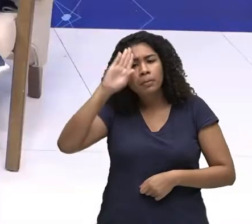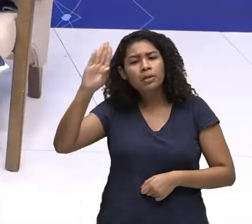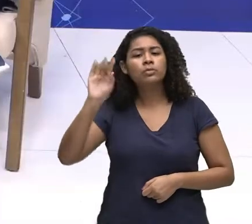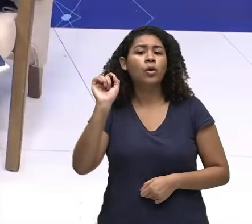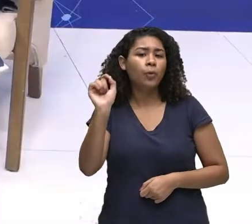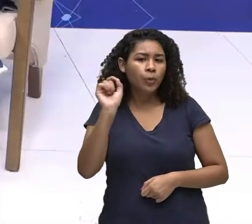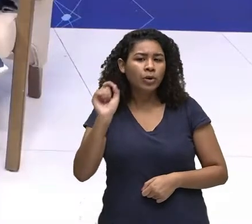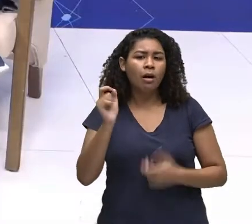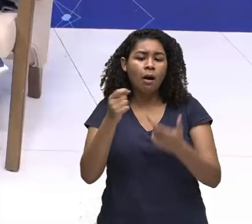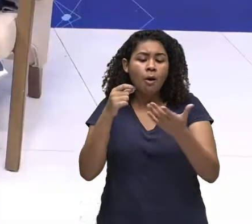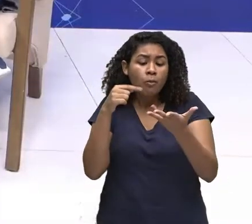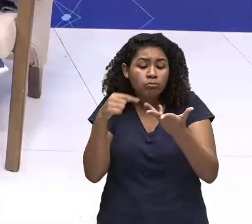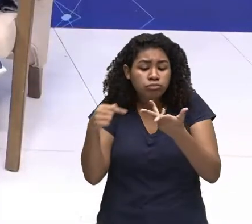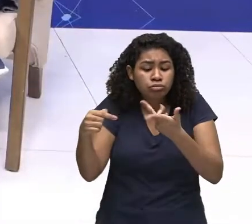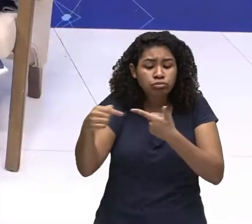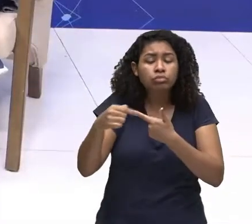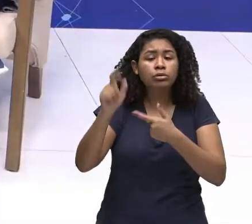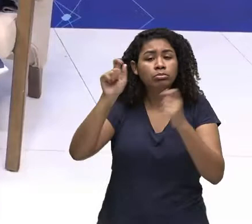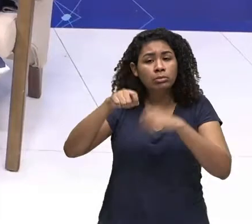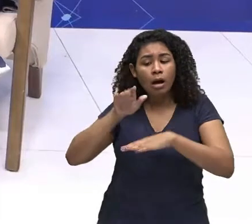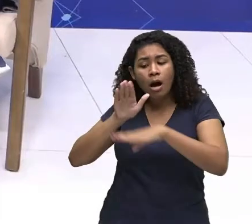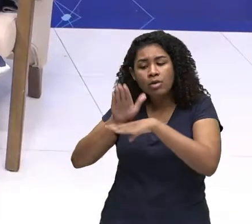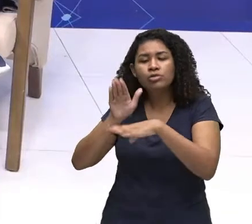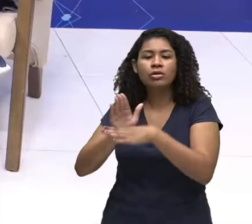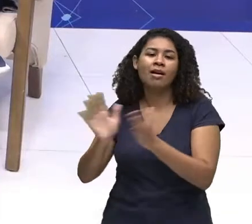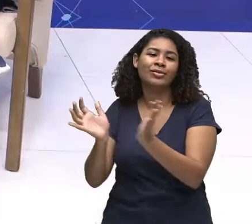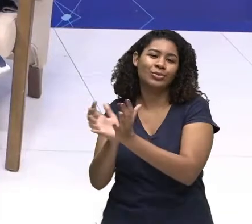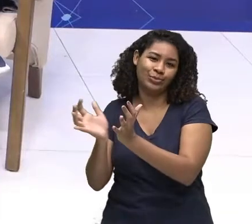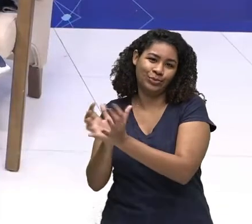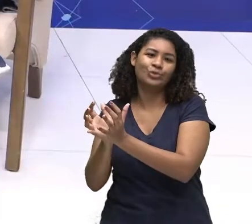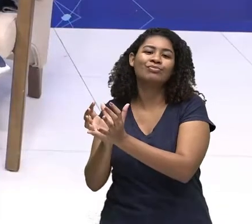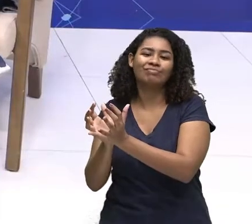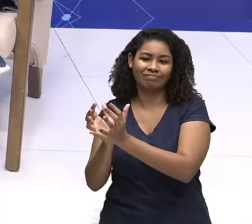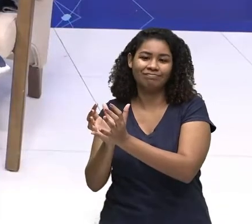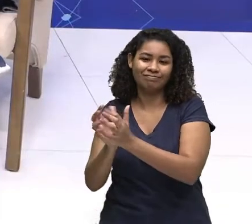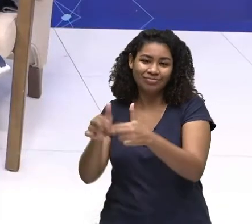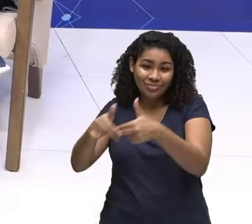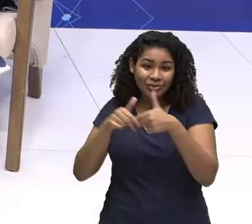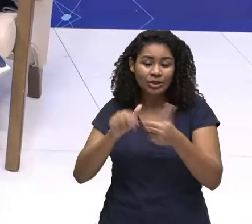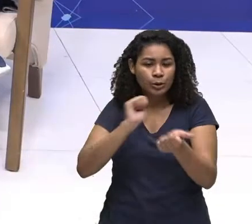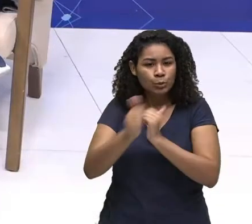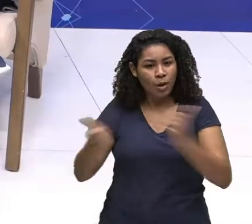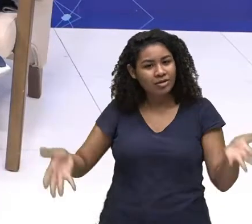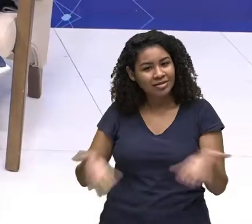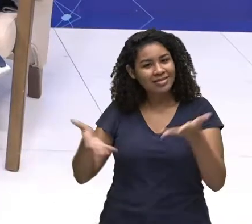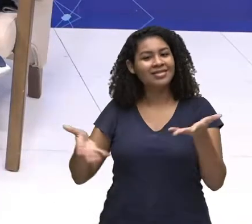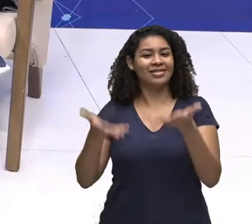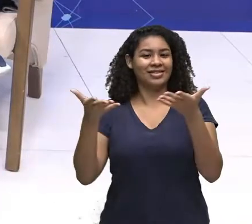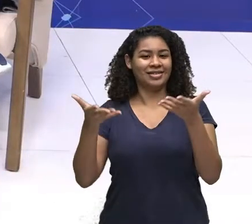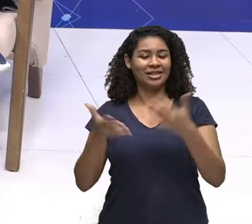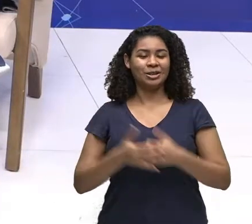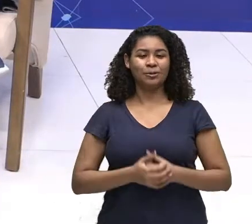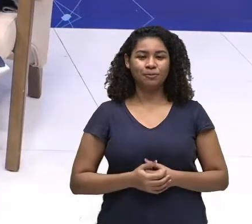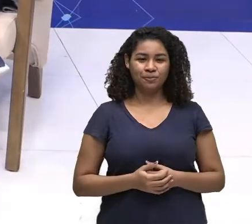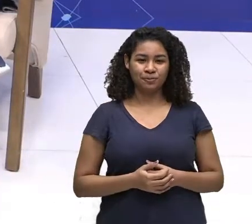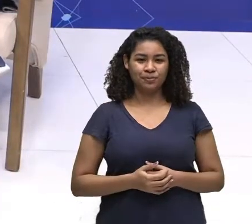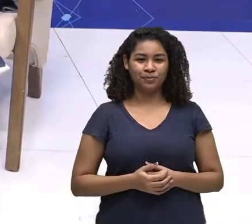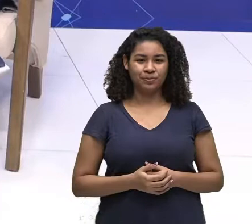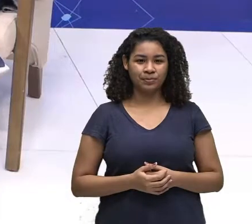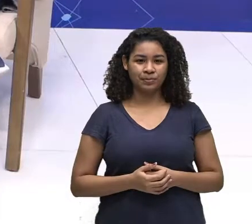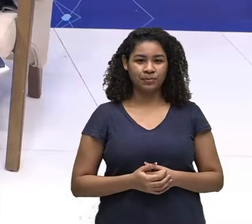que vão beneficiar nós dois e não somente mais a mim. E isso o esporte potencializa também. Sim,